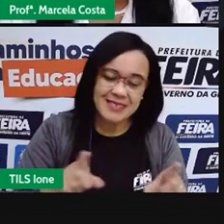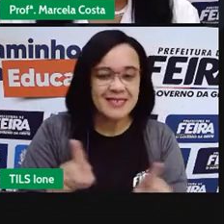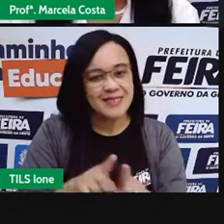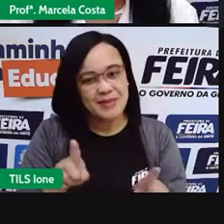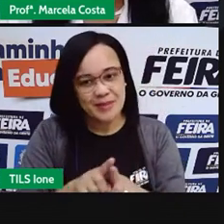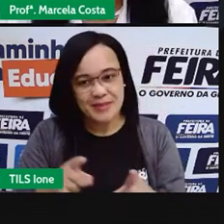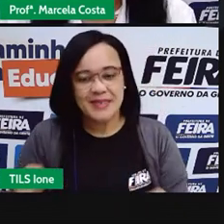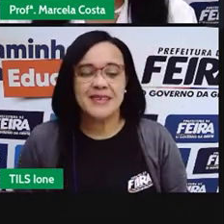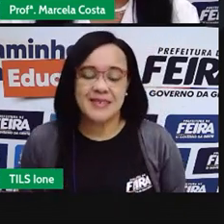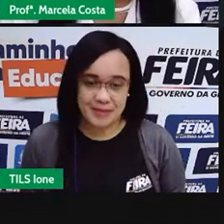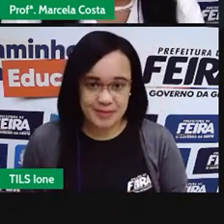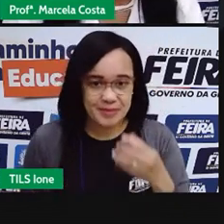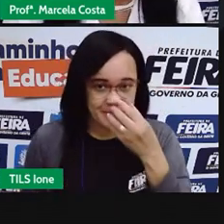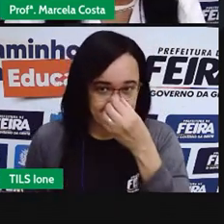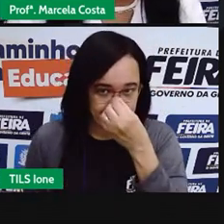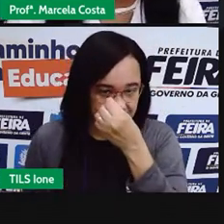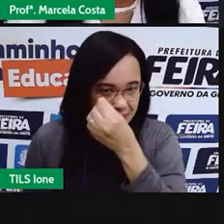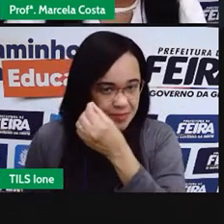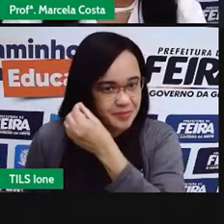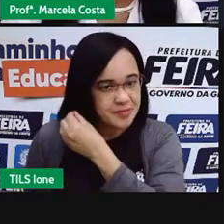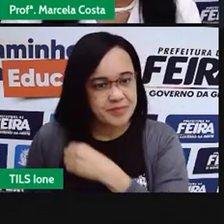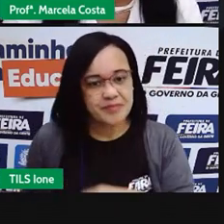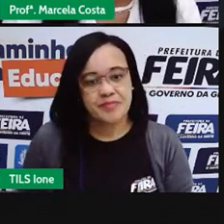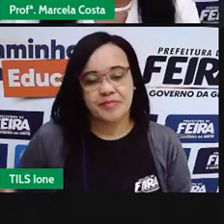Releituras de diversos contos.